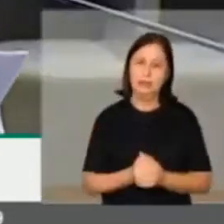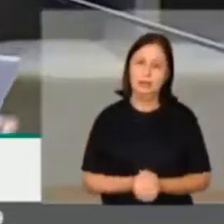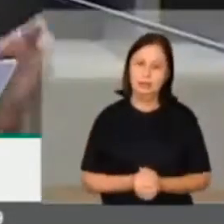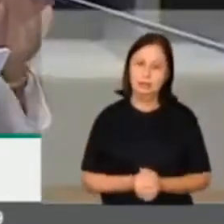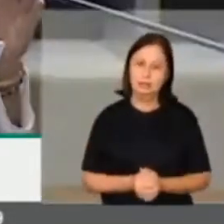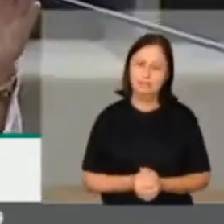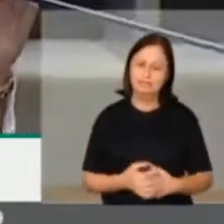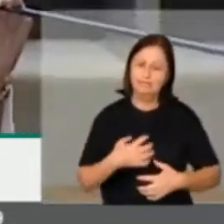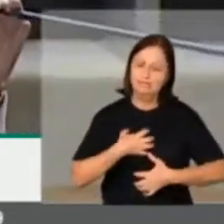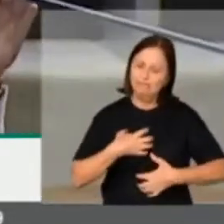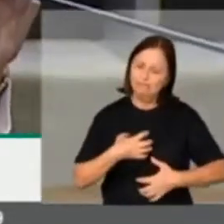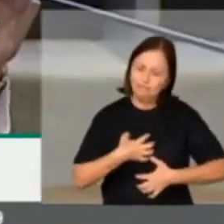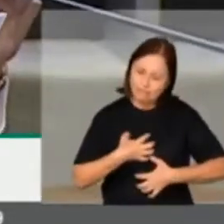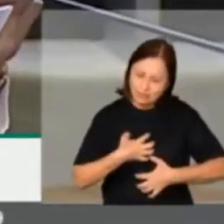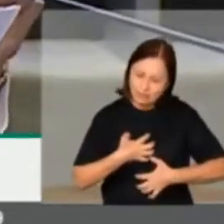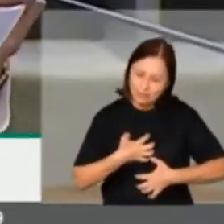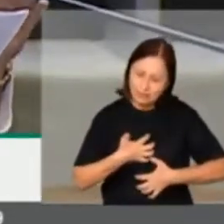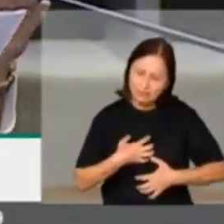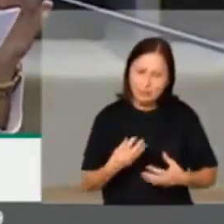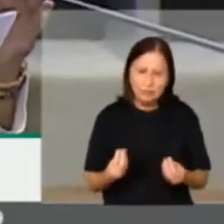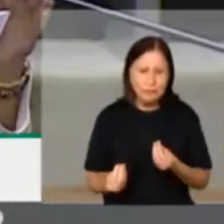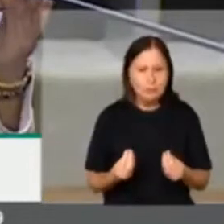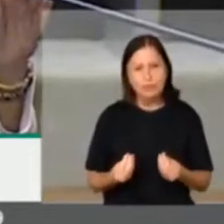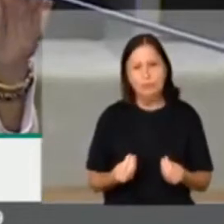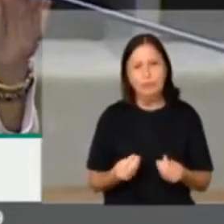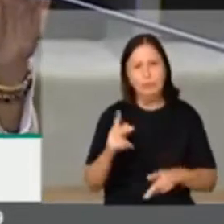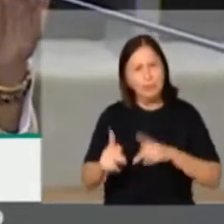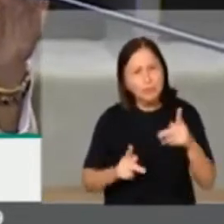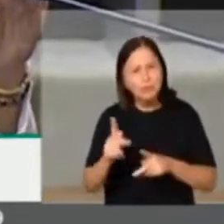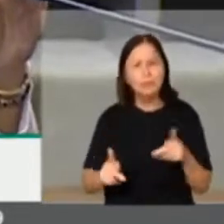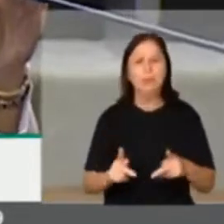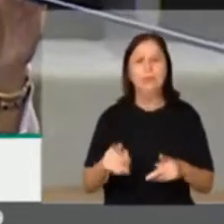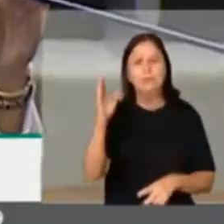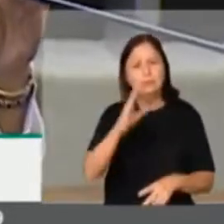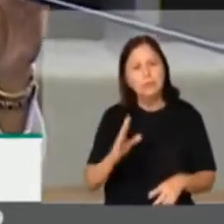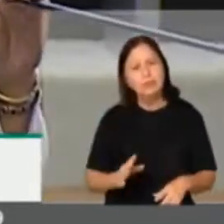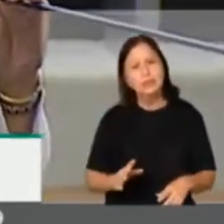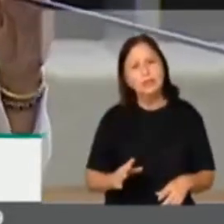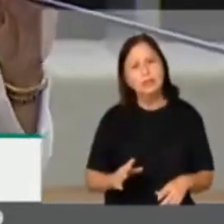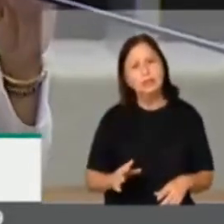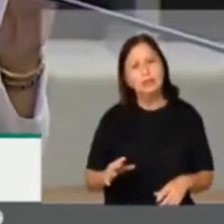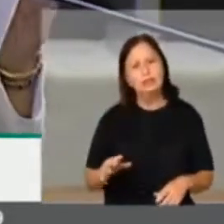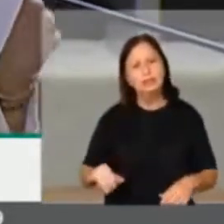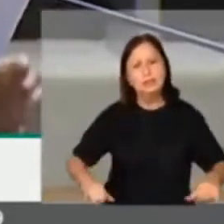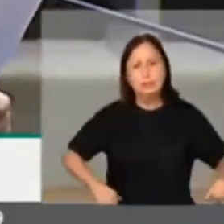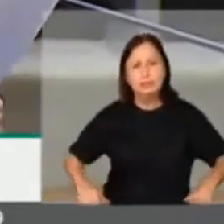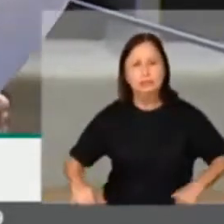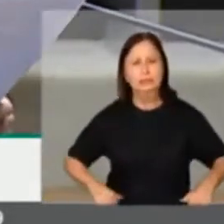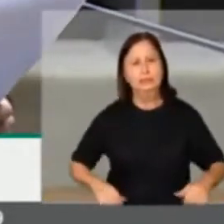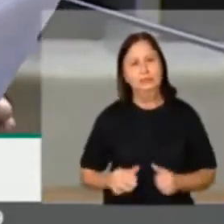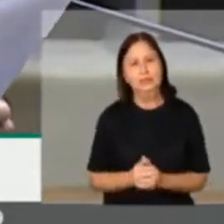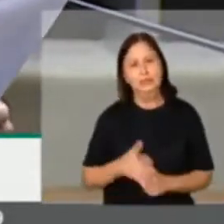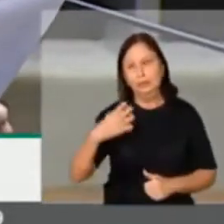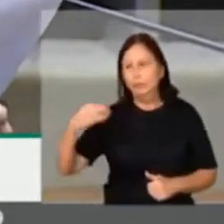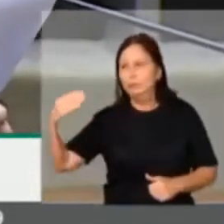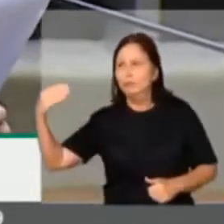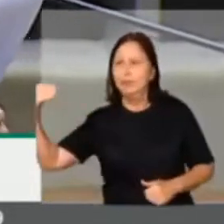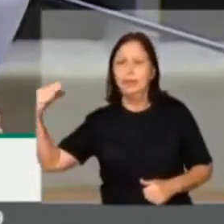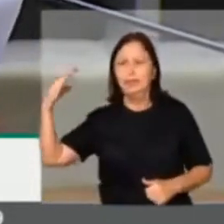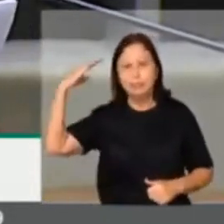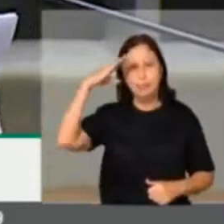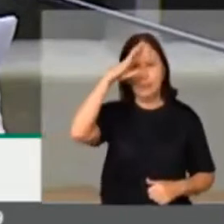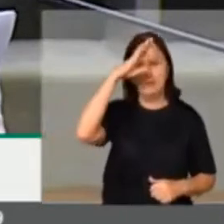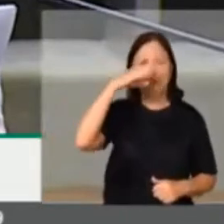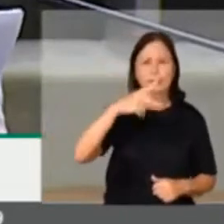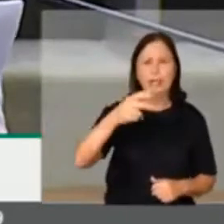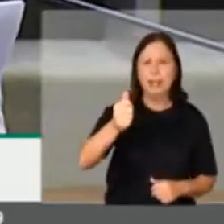hoje. Indignação pela humilhação que o povo brasileiro está tendo com essa viagem de Bolsonaro, Guedes e